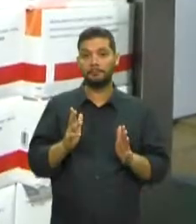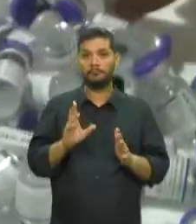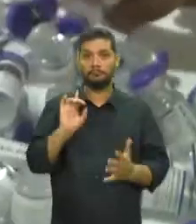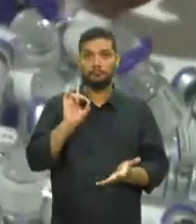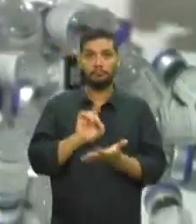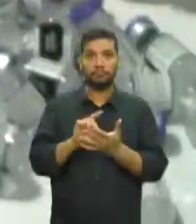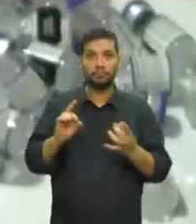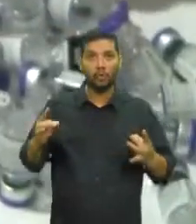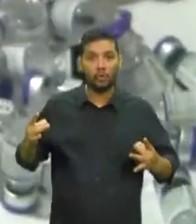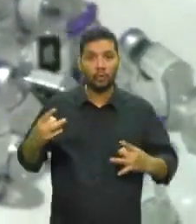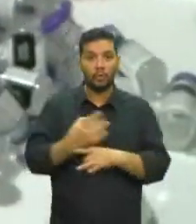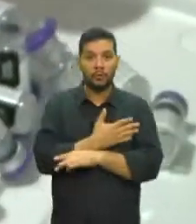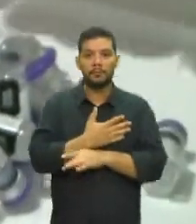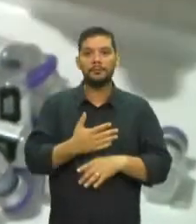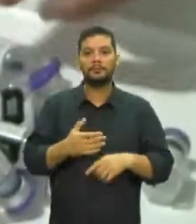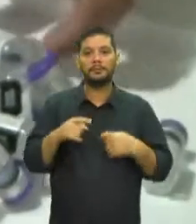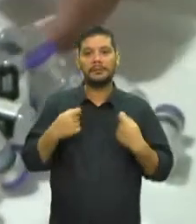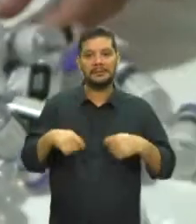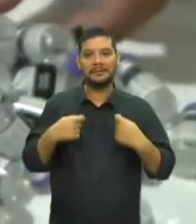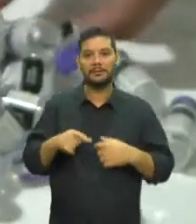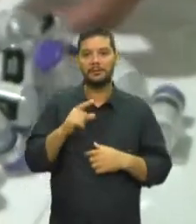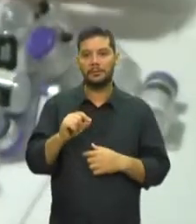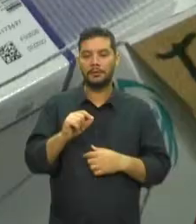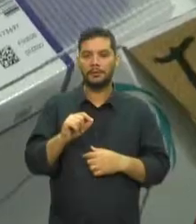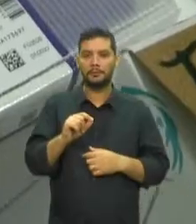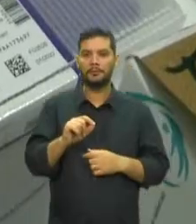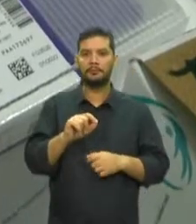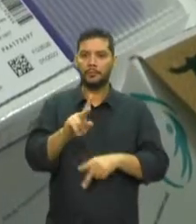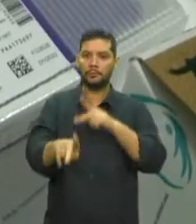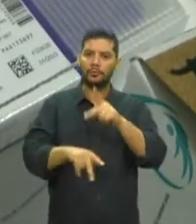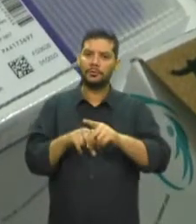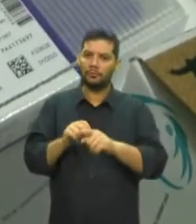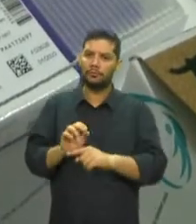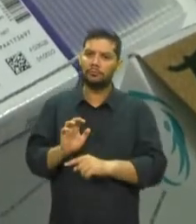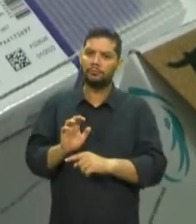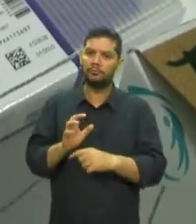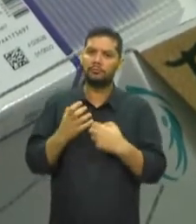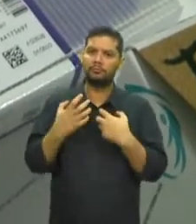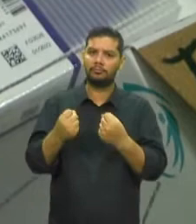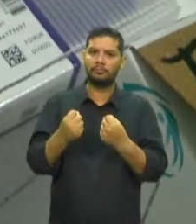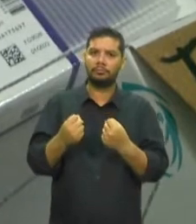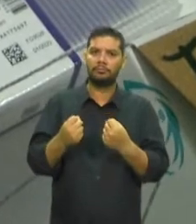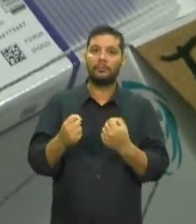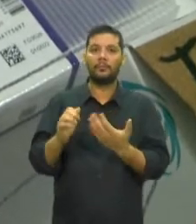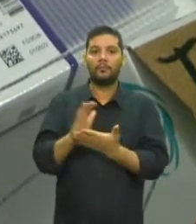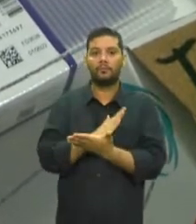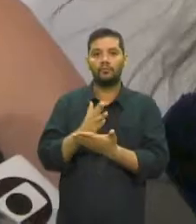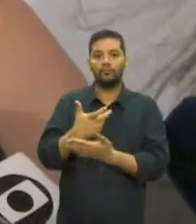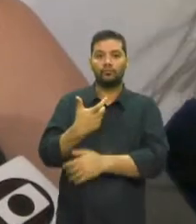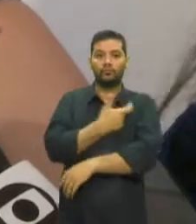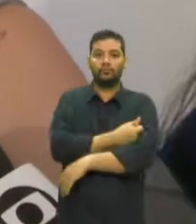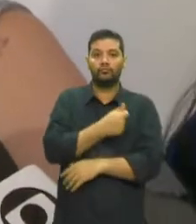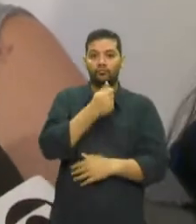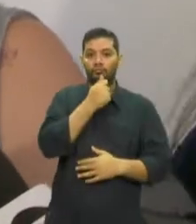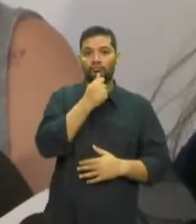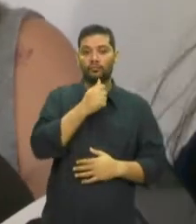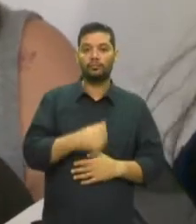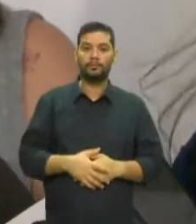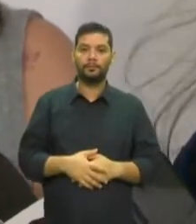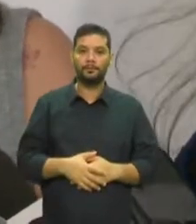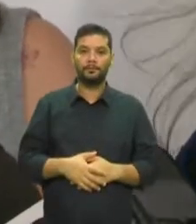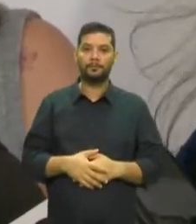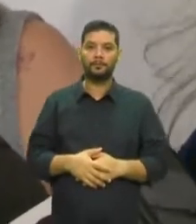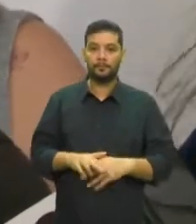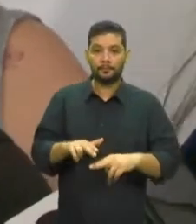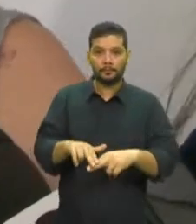aconteça, é necessária a colaboração da própria população, principalmente quem ainda não foi vacinado. Por isso que a gente faz esse